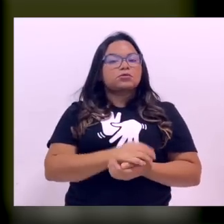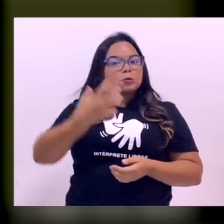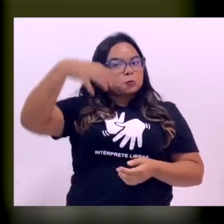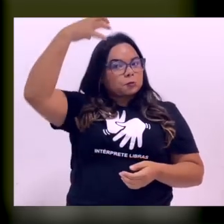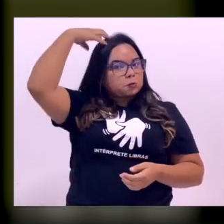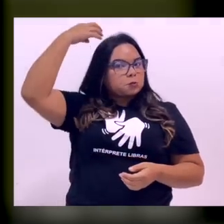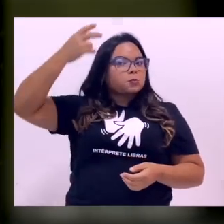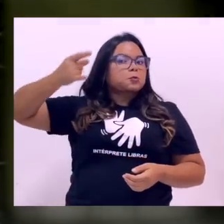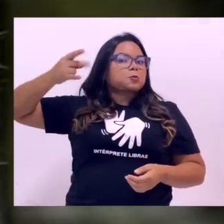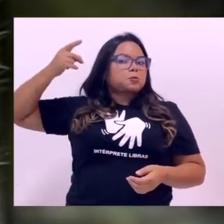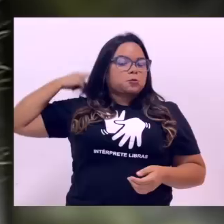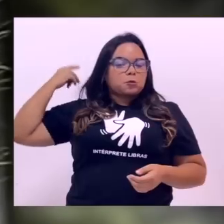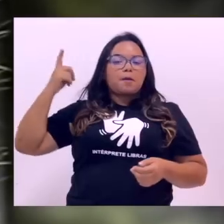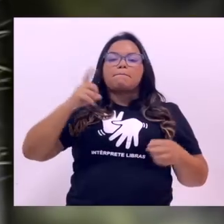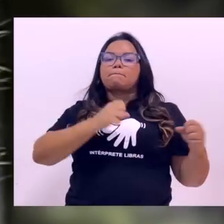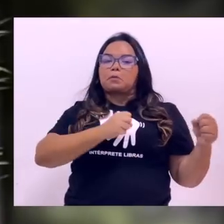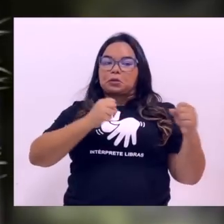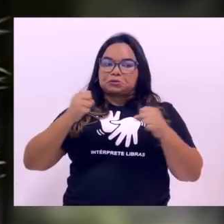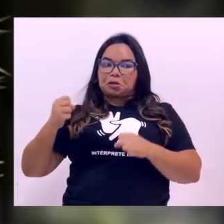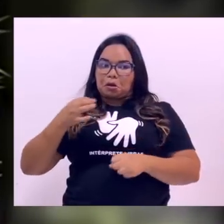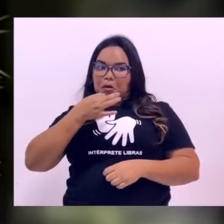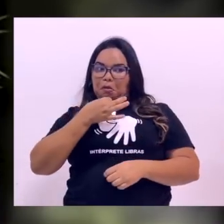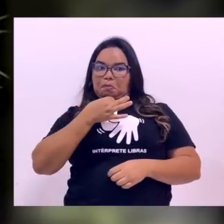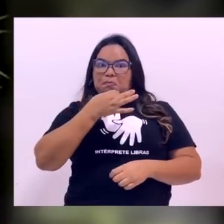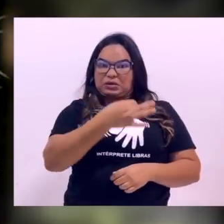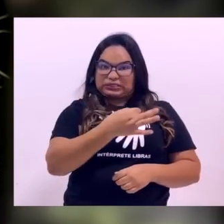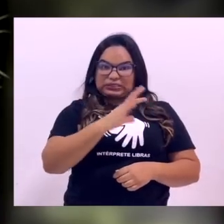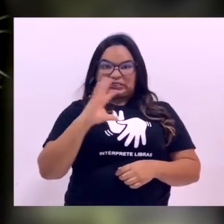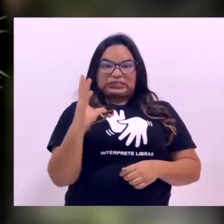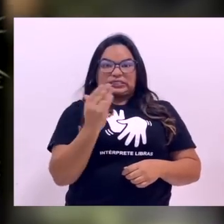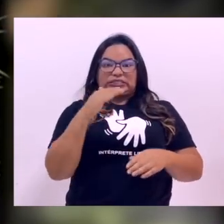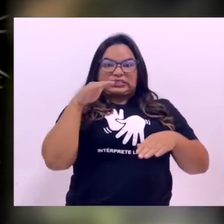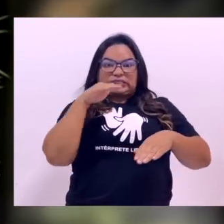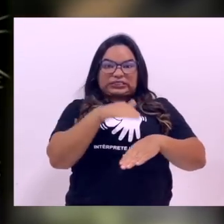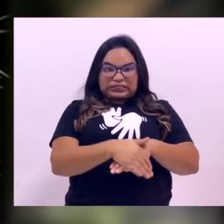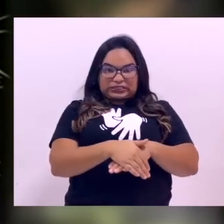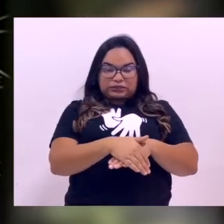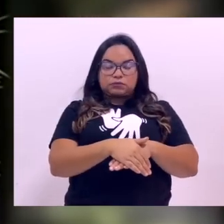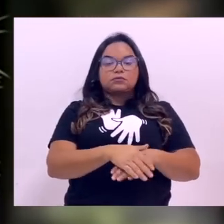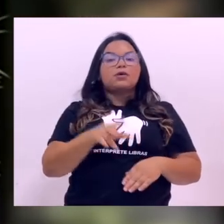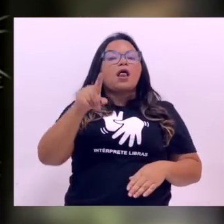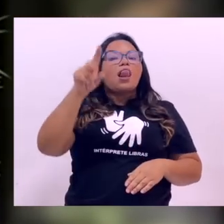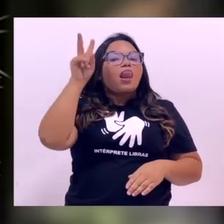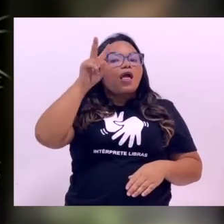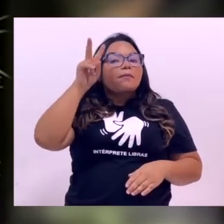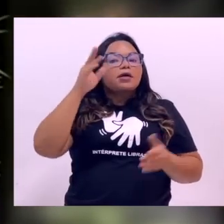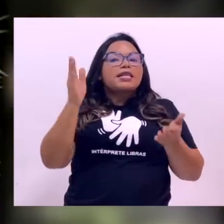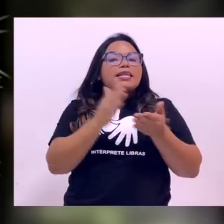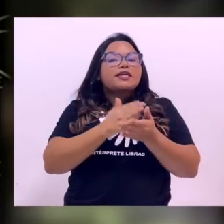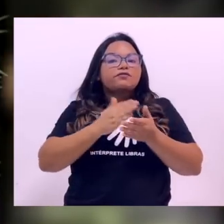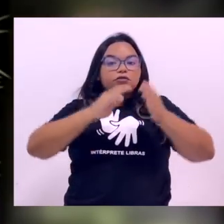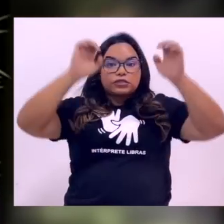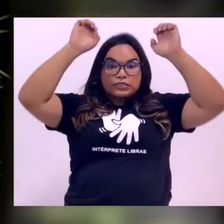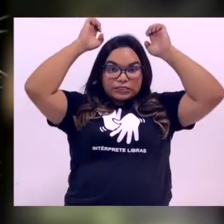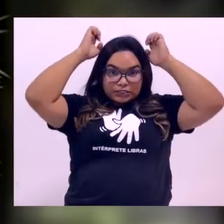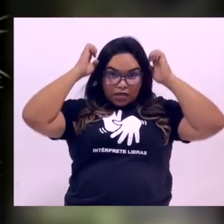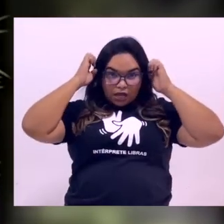reis antigos tinham muito poder, e quando o rei falava, isso era tudo. Lembram-se do livro de